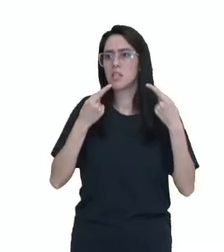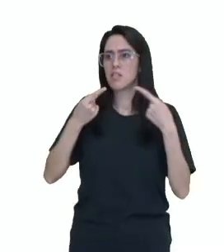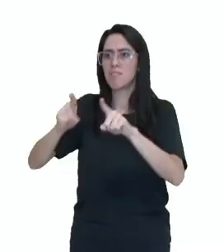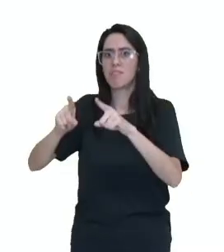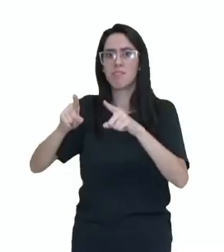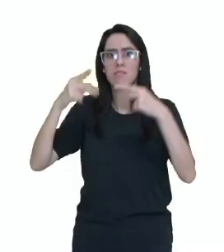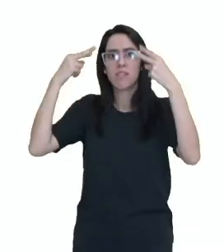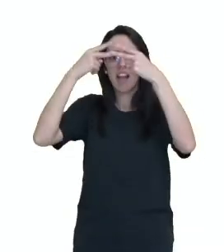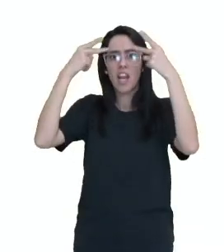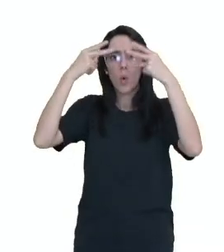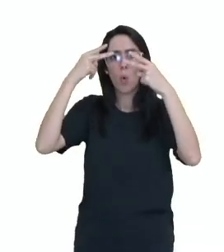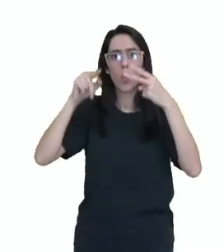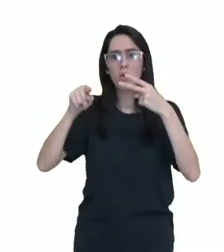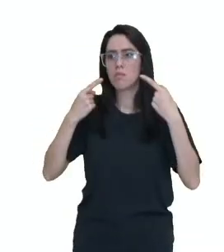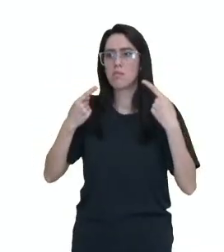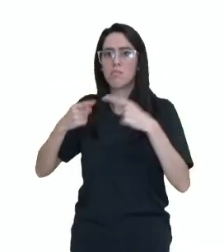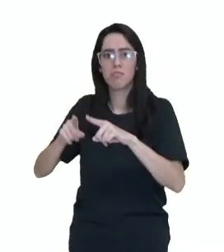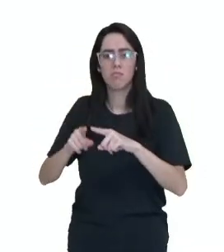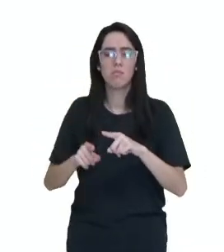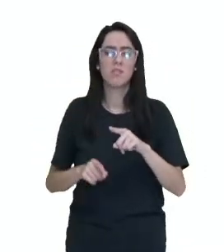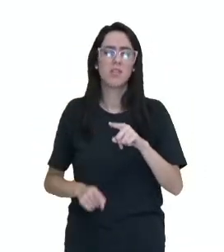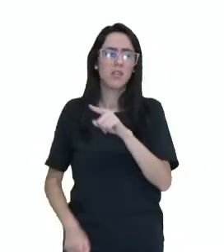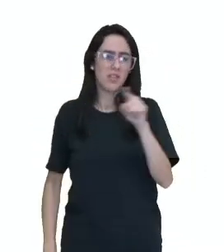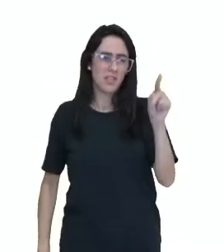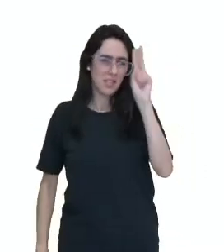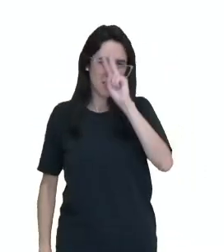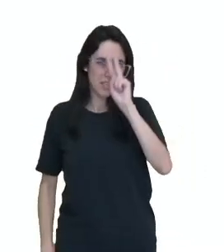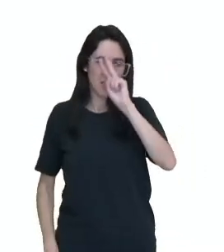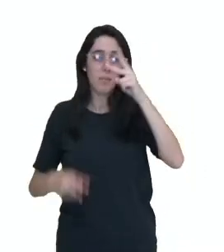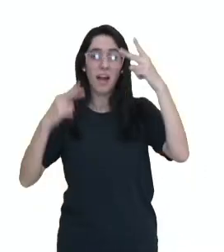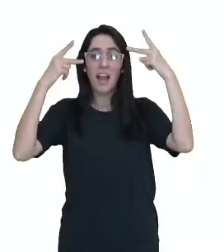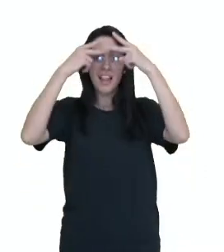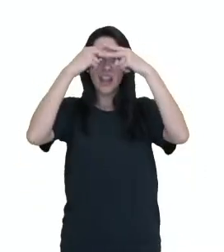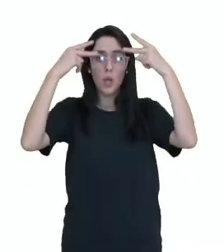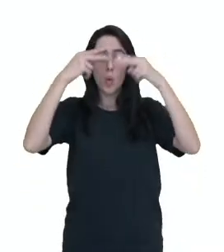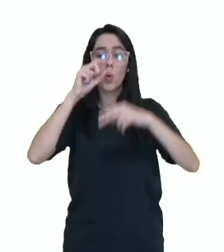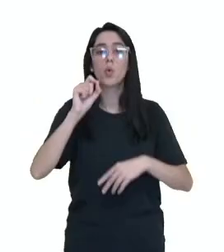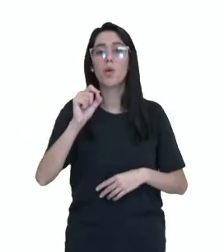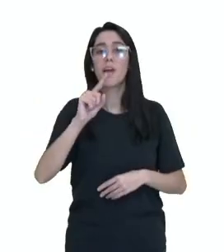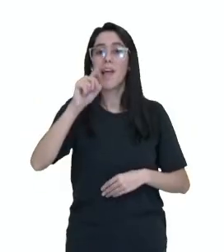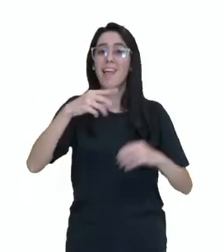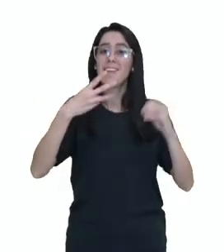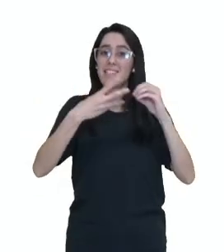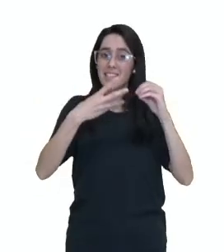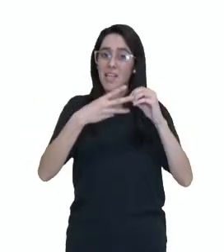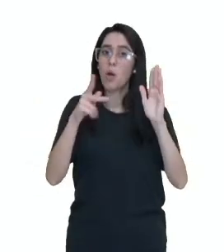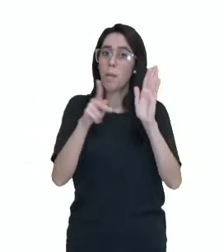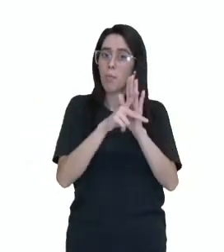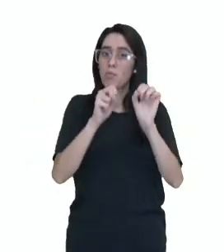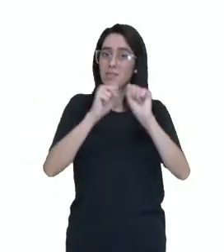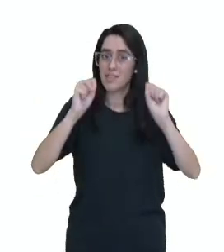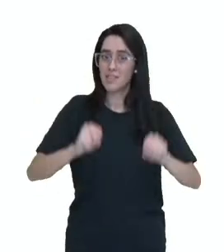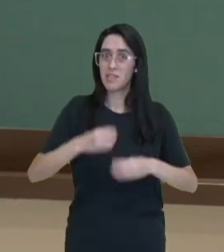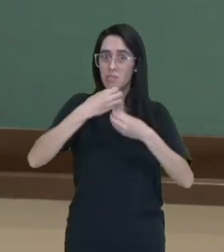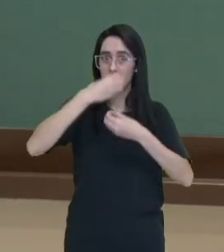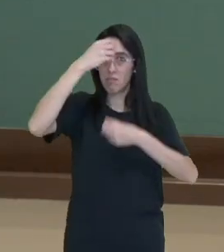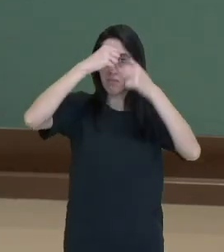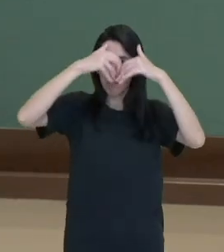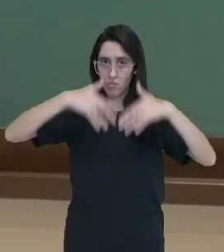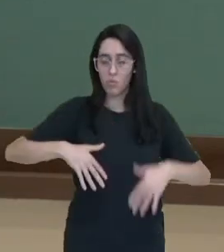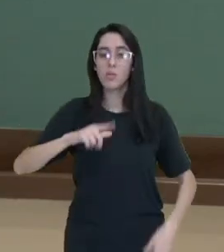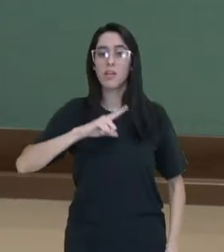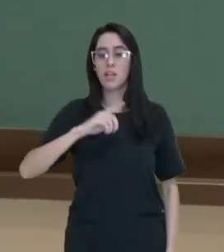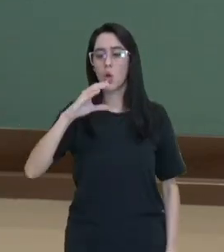neurônios. Vocês lembram que o neurônio é uma célula do sistema nervoso que tem o corpo